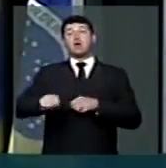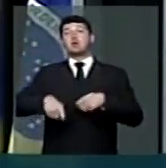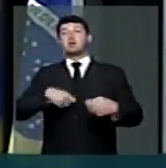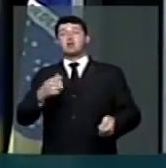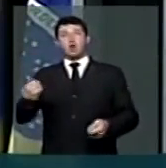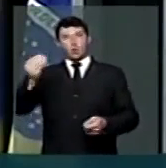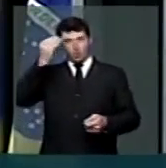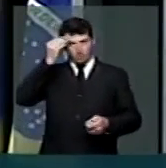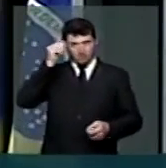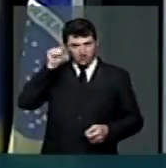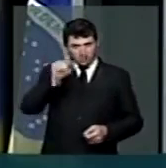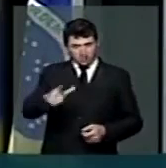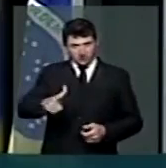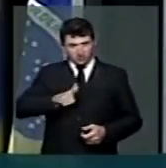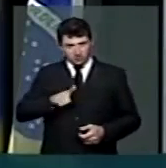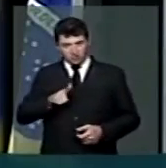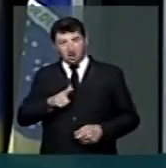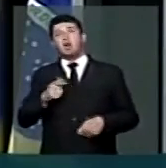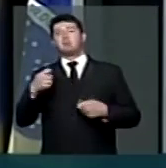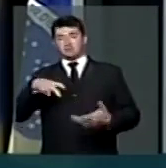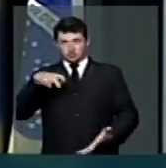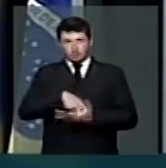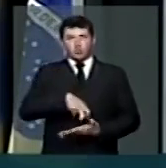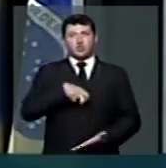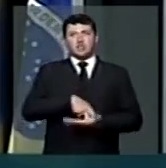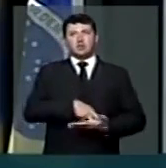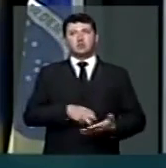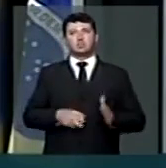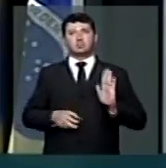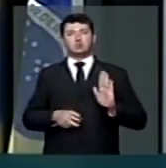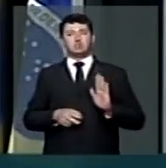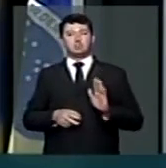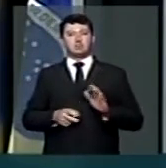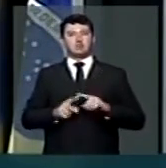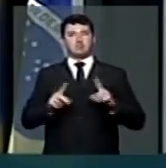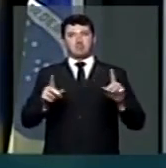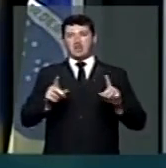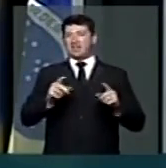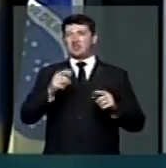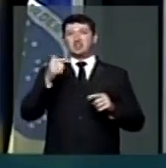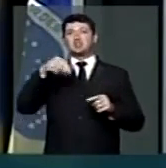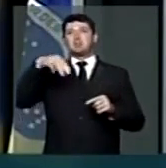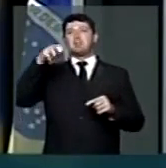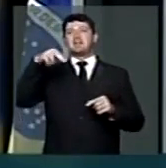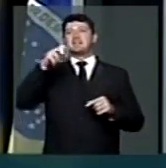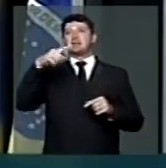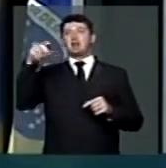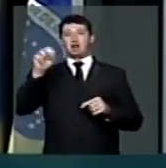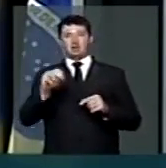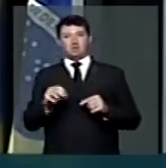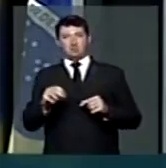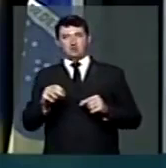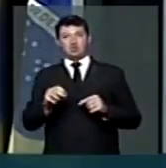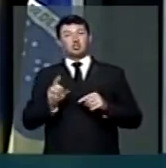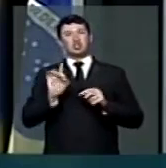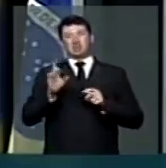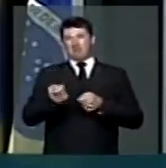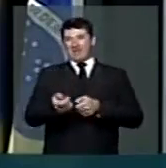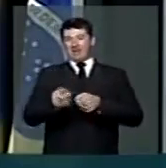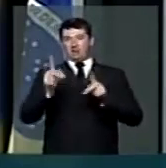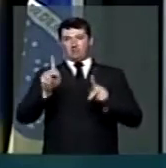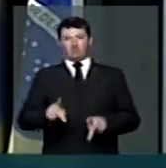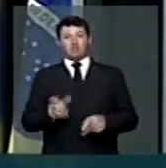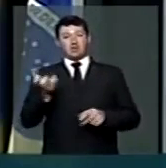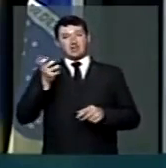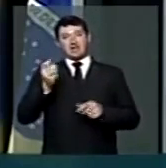culpados que ali existam devam ser punidos. O que existe não é nenhum mensalão. Apenas para enganar o povo, quiseram